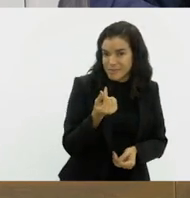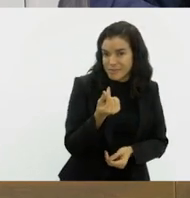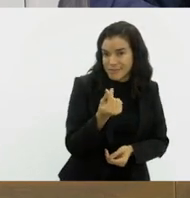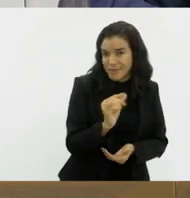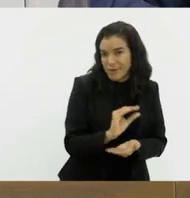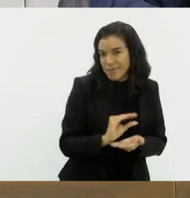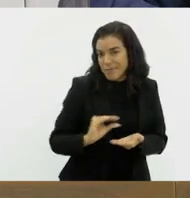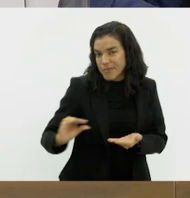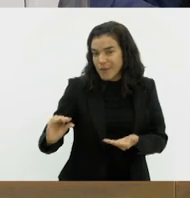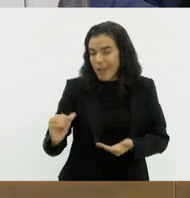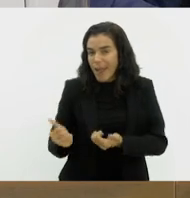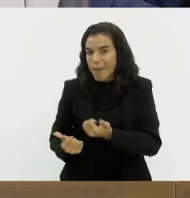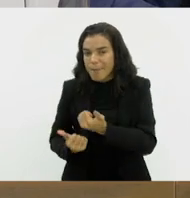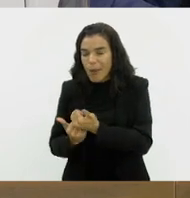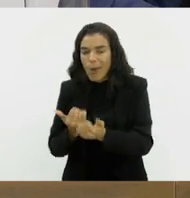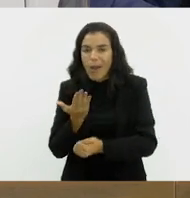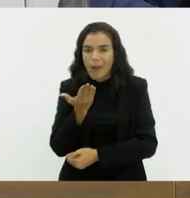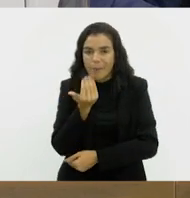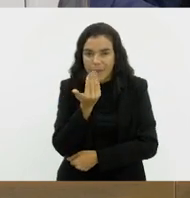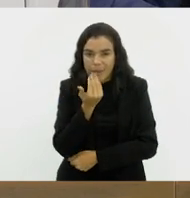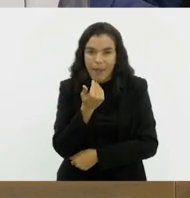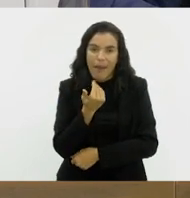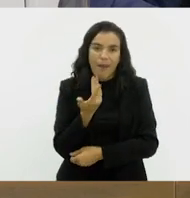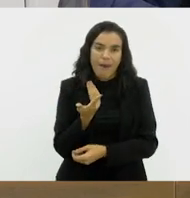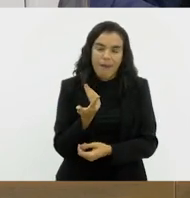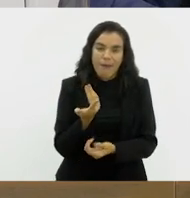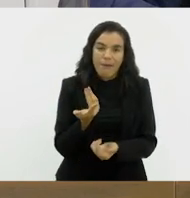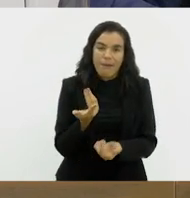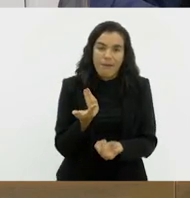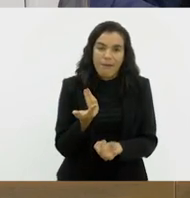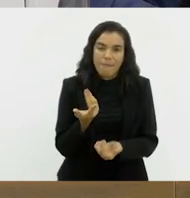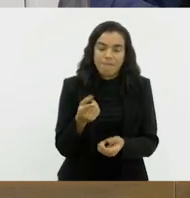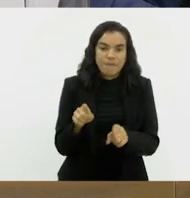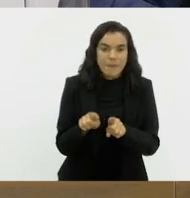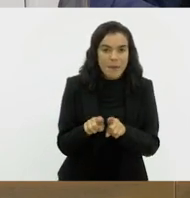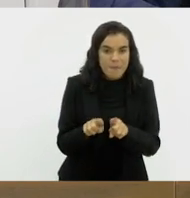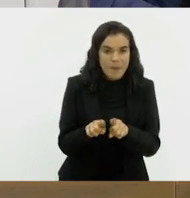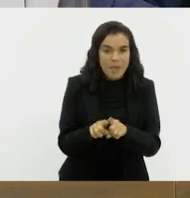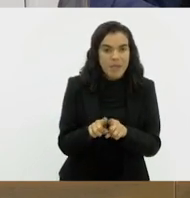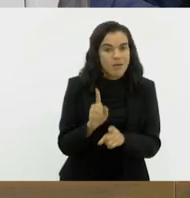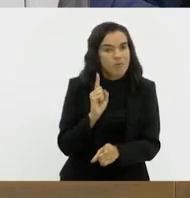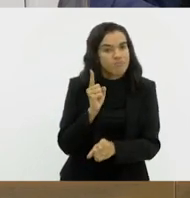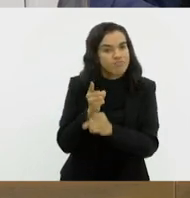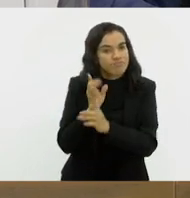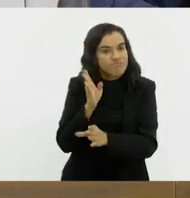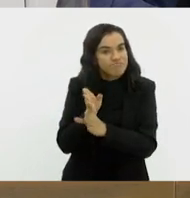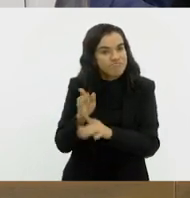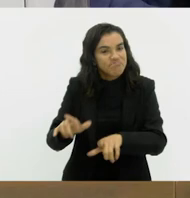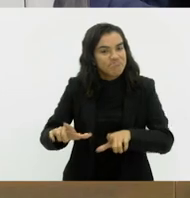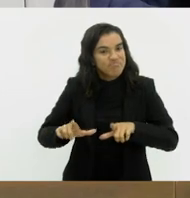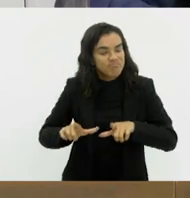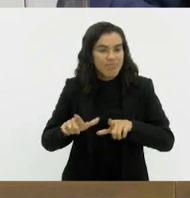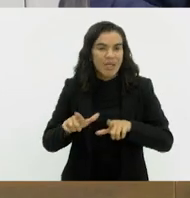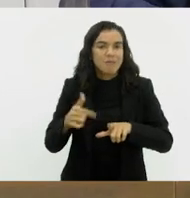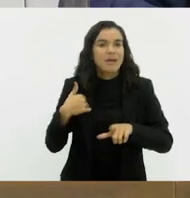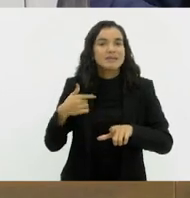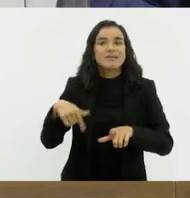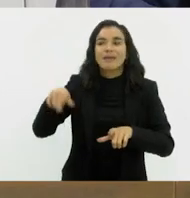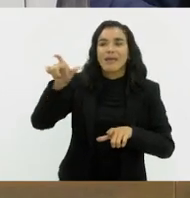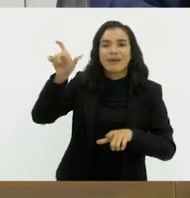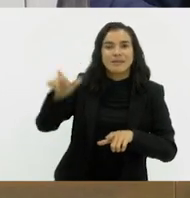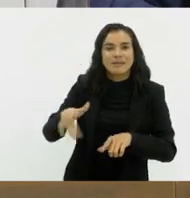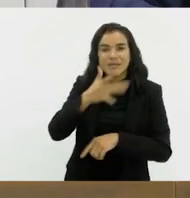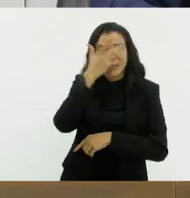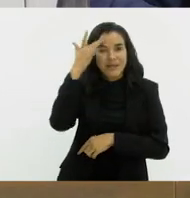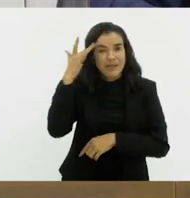o apoio alimentar daqueles que fazem, são diagnosticados com tuberculose. Mas a gente nem sabe bem quem são essas pessoas,